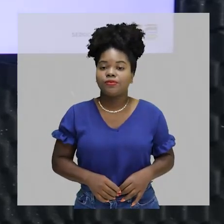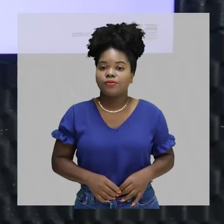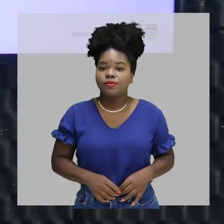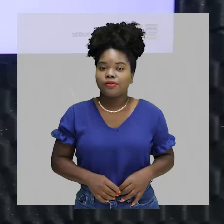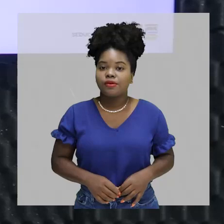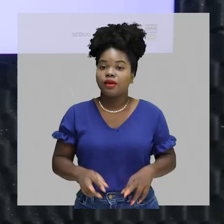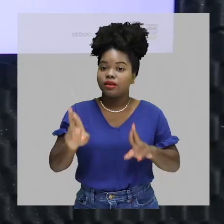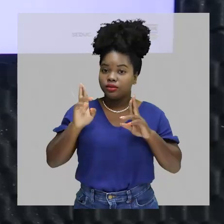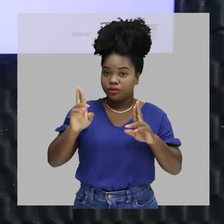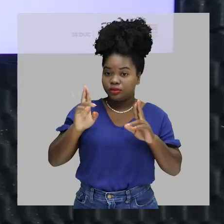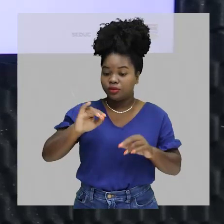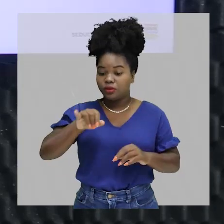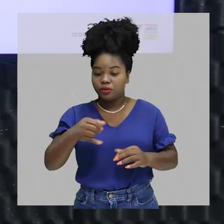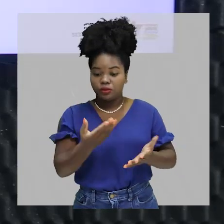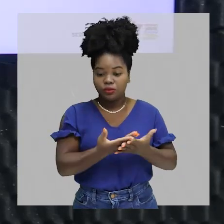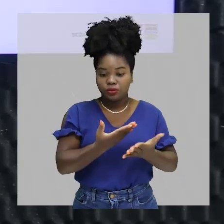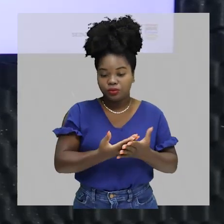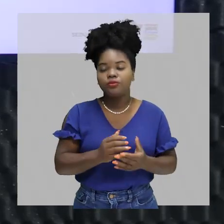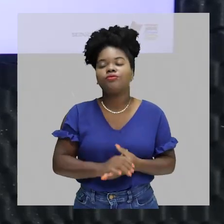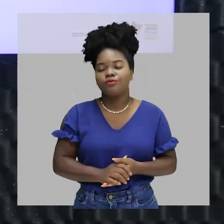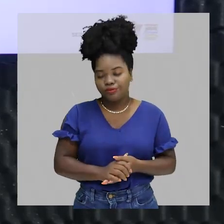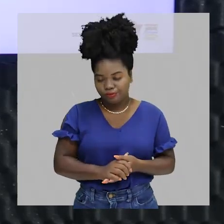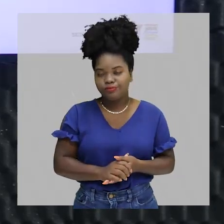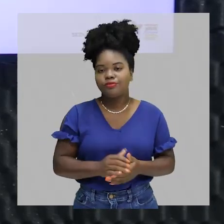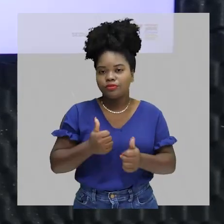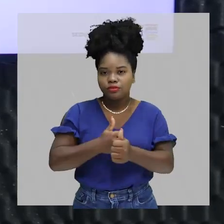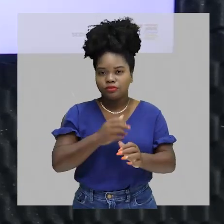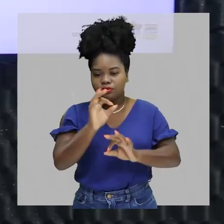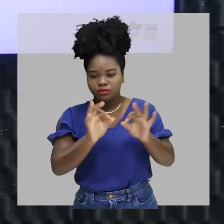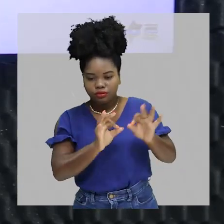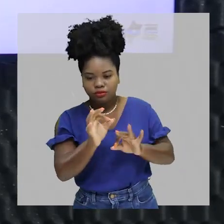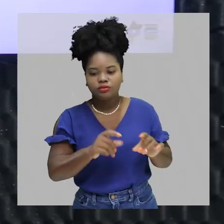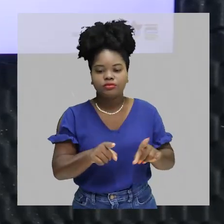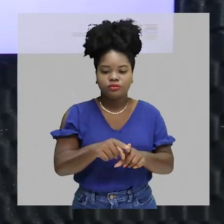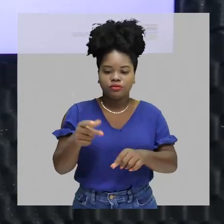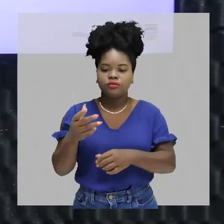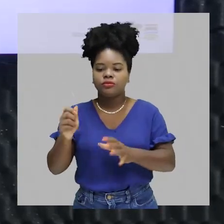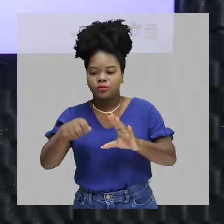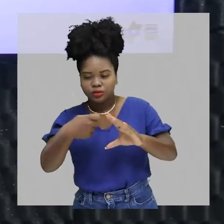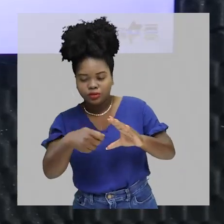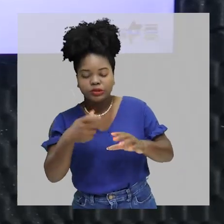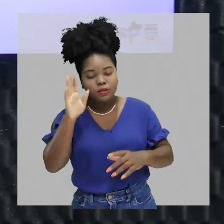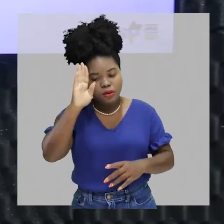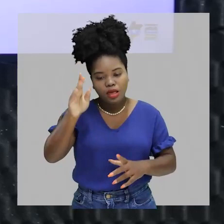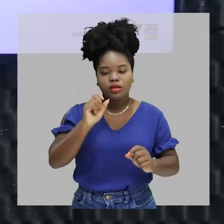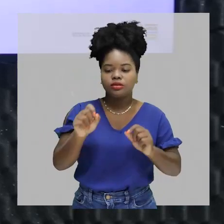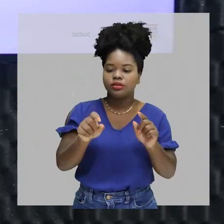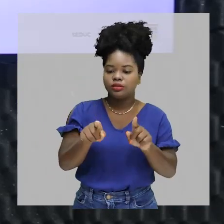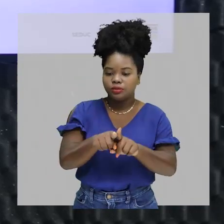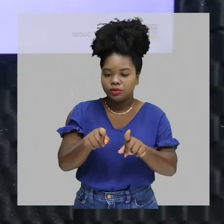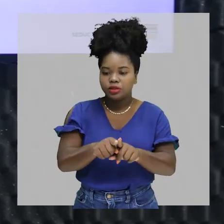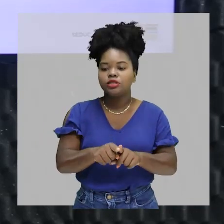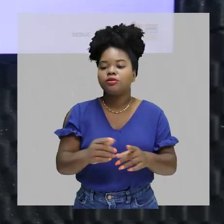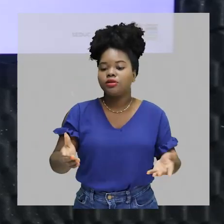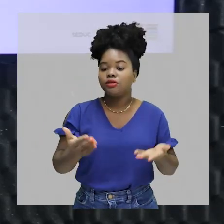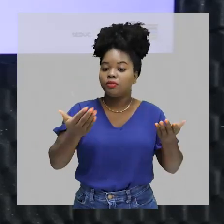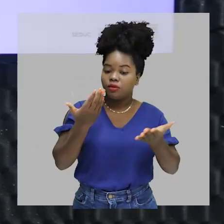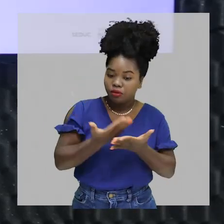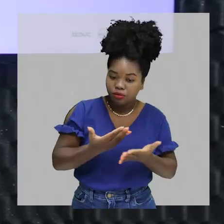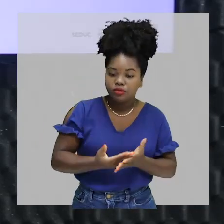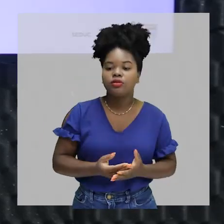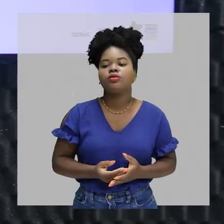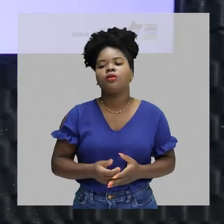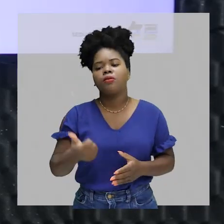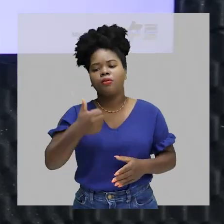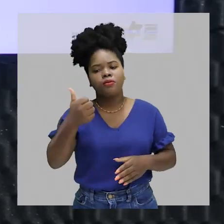turminha, espero que vocês estejam aproveitando as nossas aulas, acompanhando direitinho os vídeos, certo? E principalmente se dedicando aos estudos.